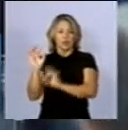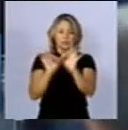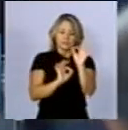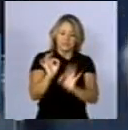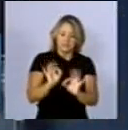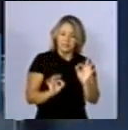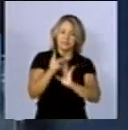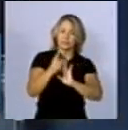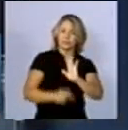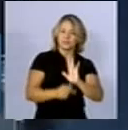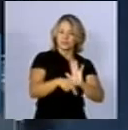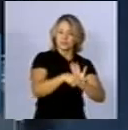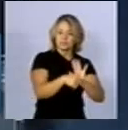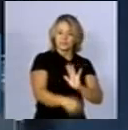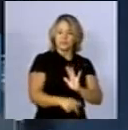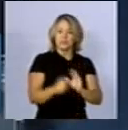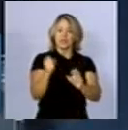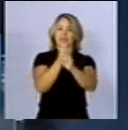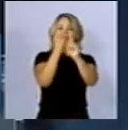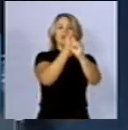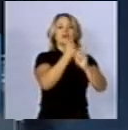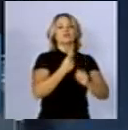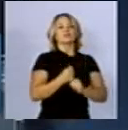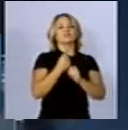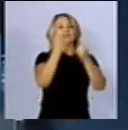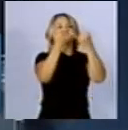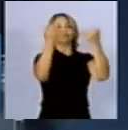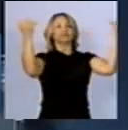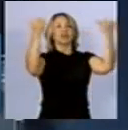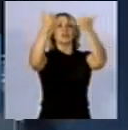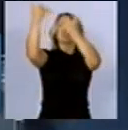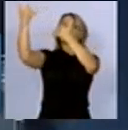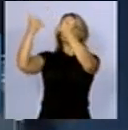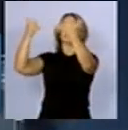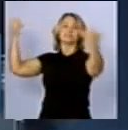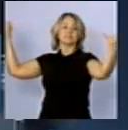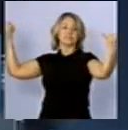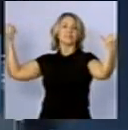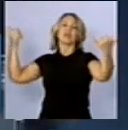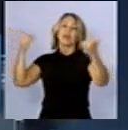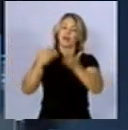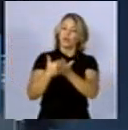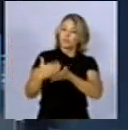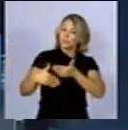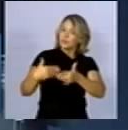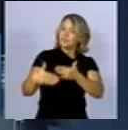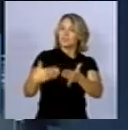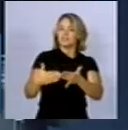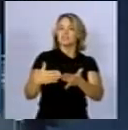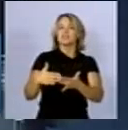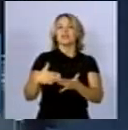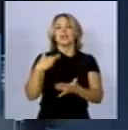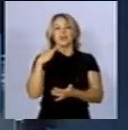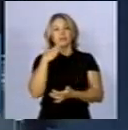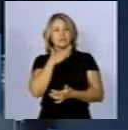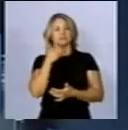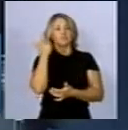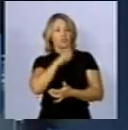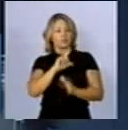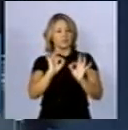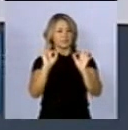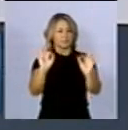executivo e a construção propriamente dita da linha. E esse esse seria o processo. Acho que conseguir ir de cabo a